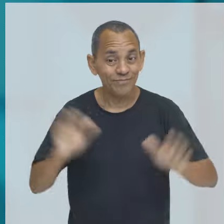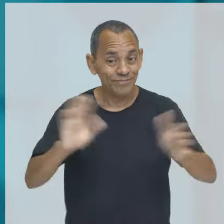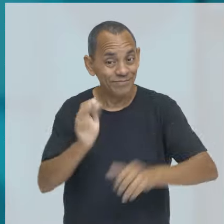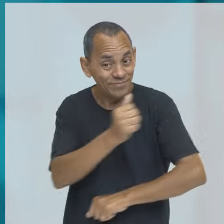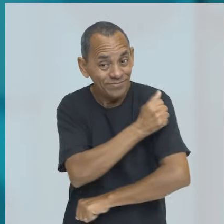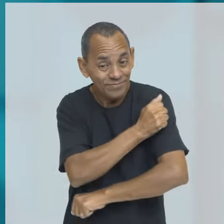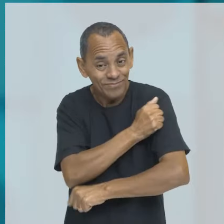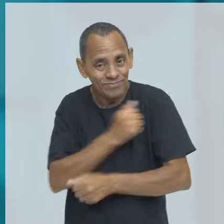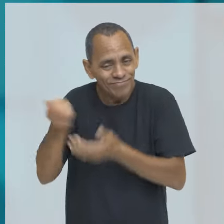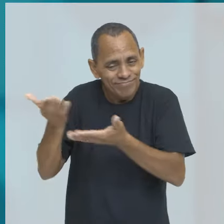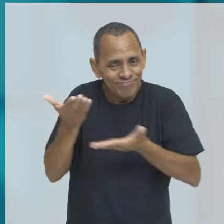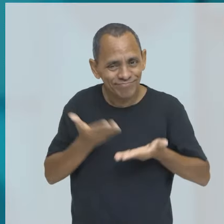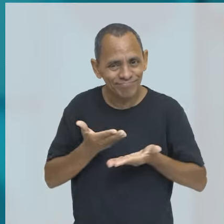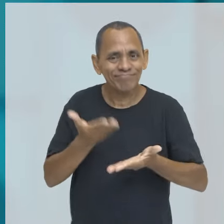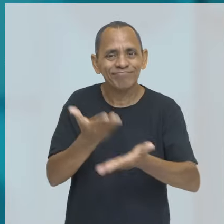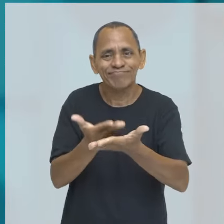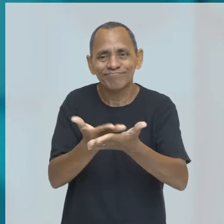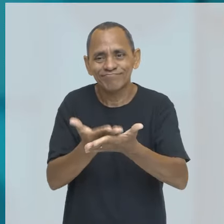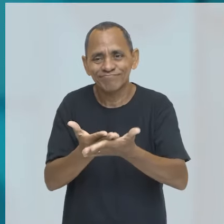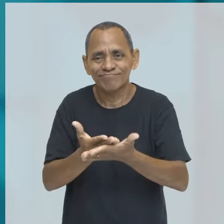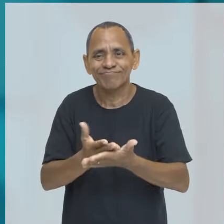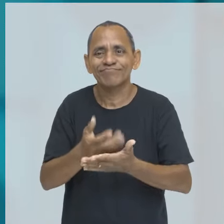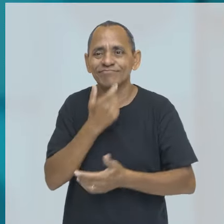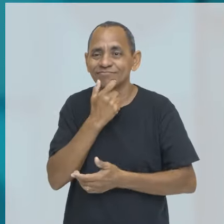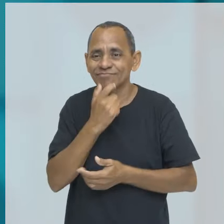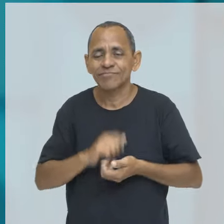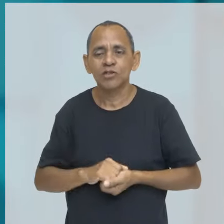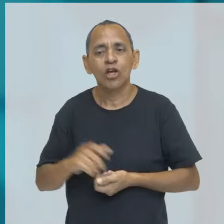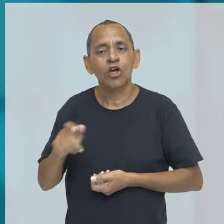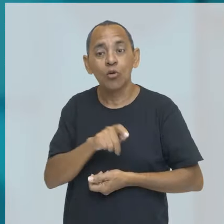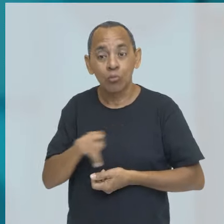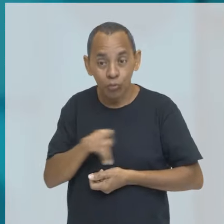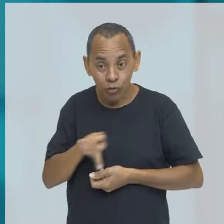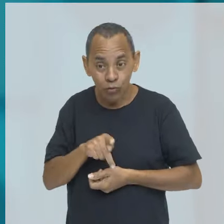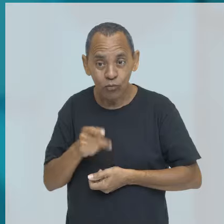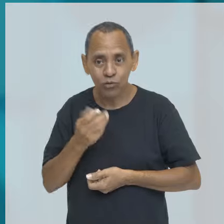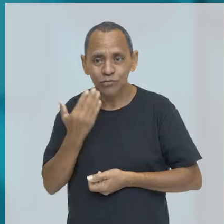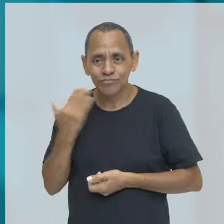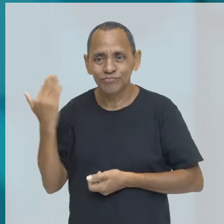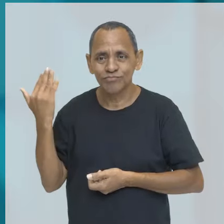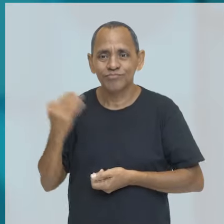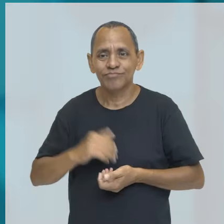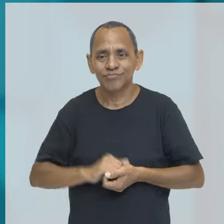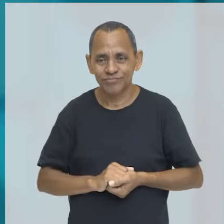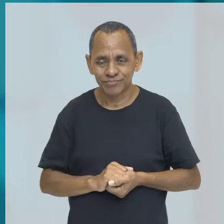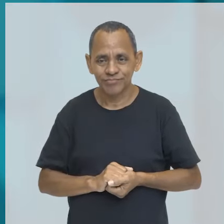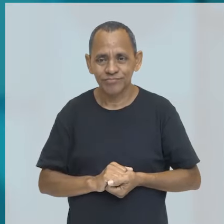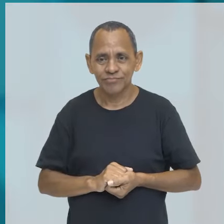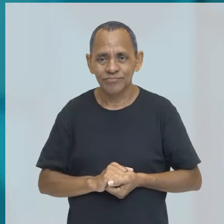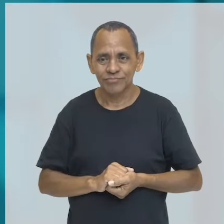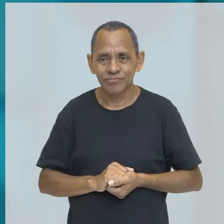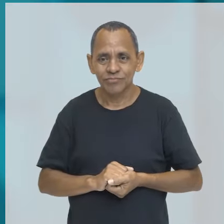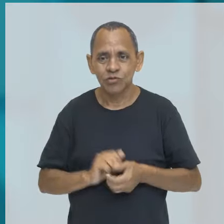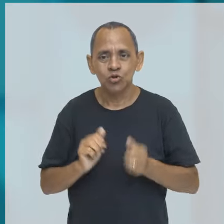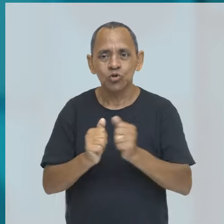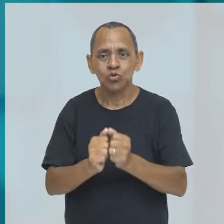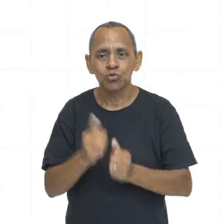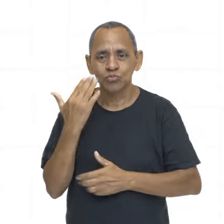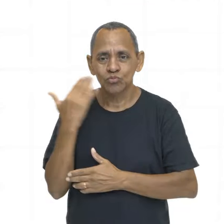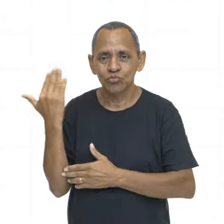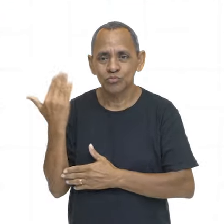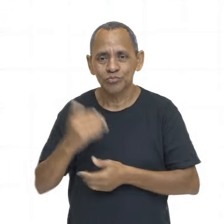Hello students, welcome! Bem-vindos à nossa aula de língua inglesa. Eu sou o Teacher Ademir Ribeiro e eu vou acompanhar vocês ao longo dessa aula, que é essa